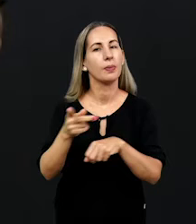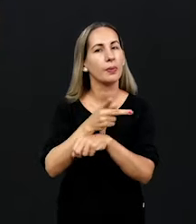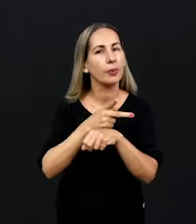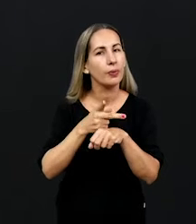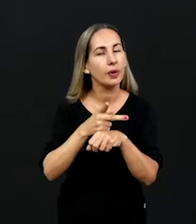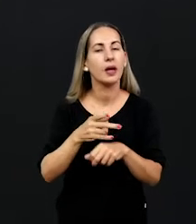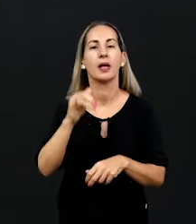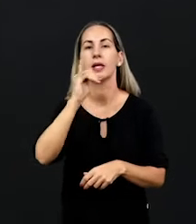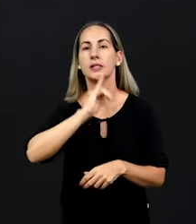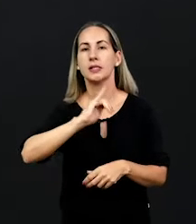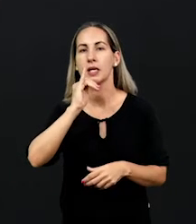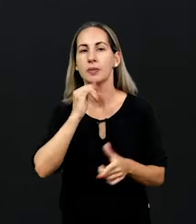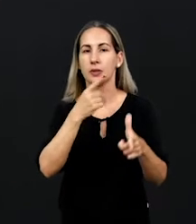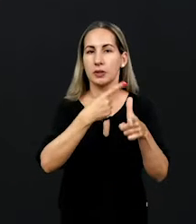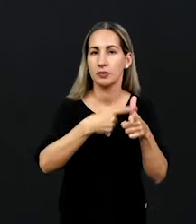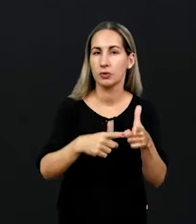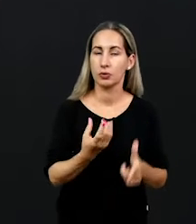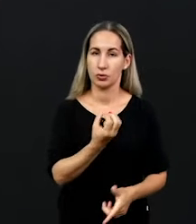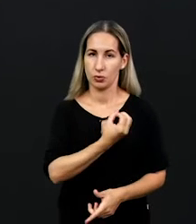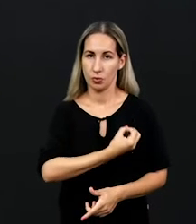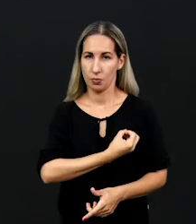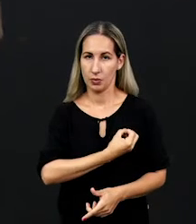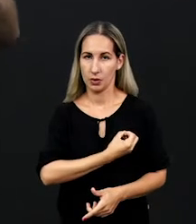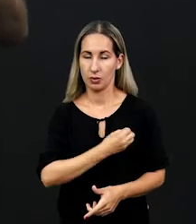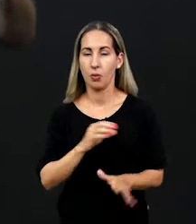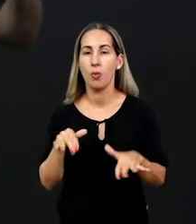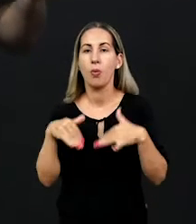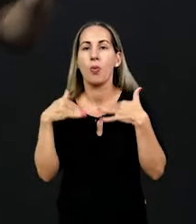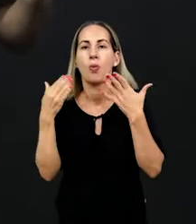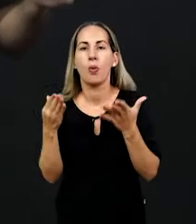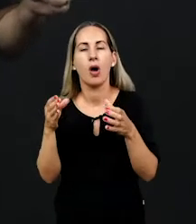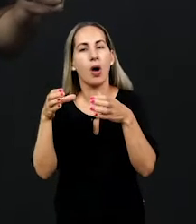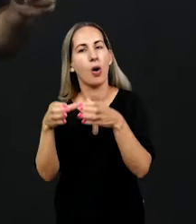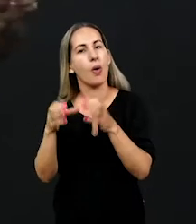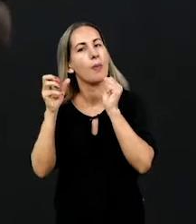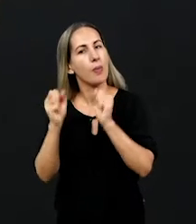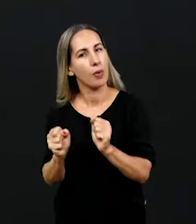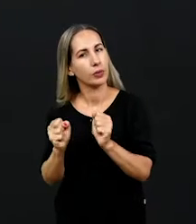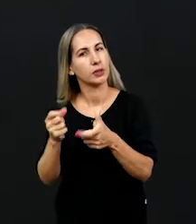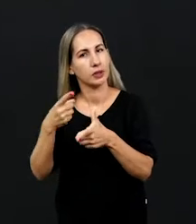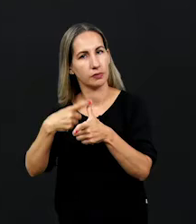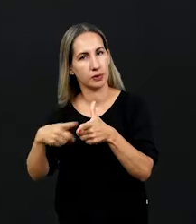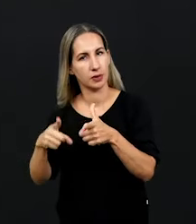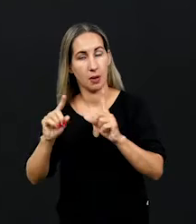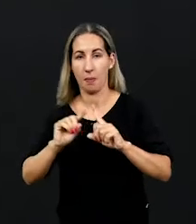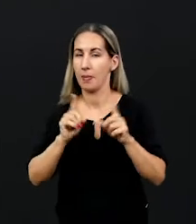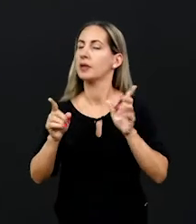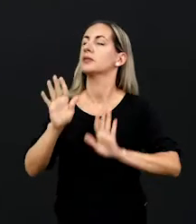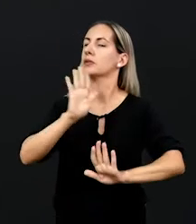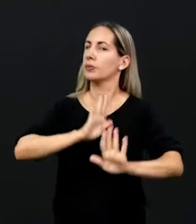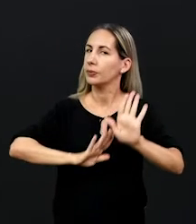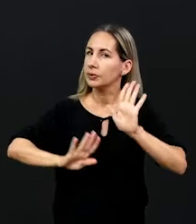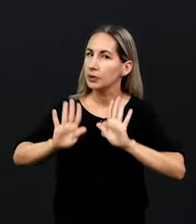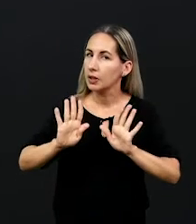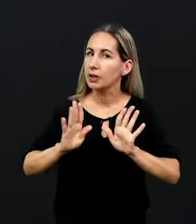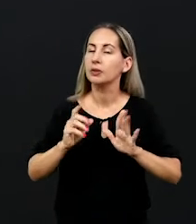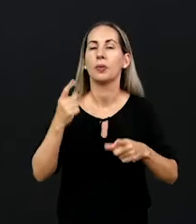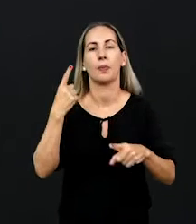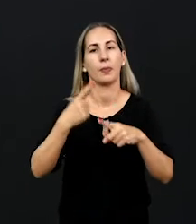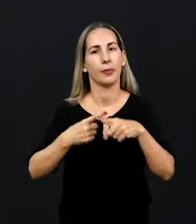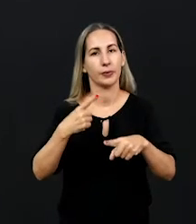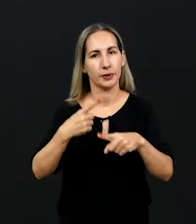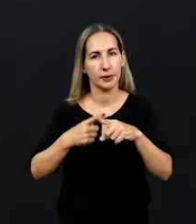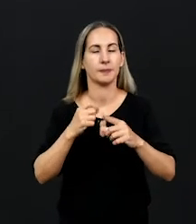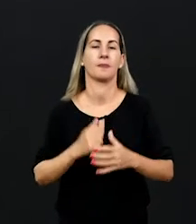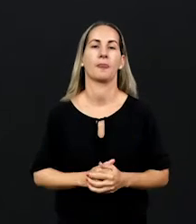por exemplo, os divisores de um número por quem ele pode ser dividido. Mas muito cuidado em relação a isso, por